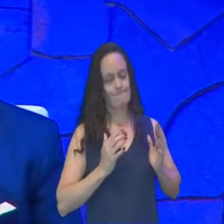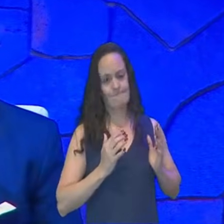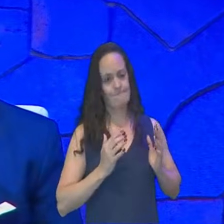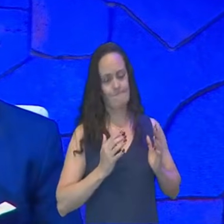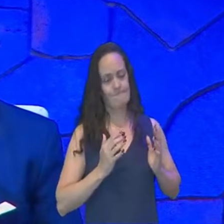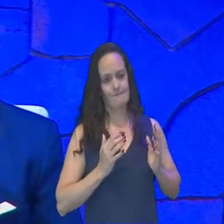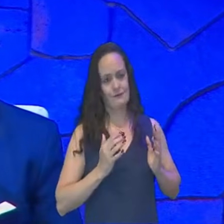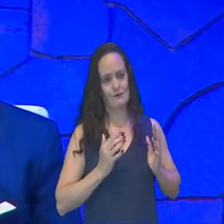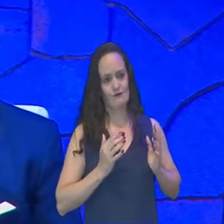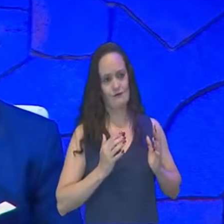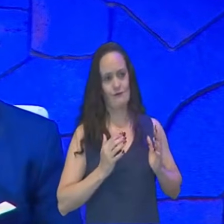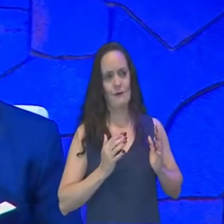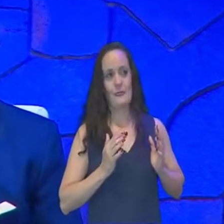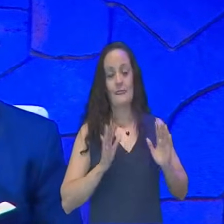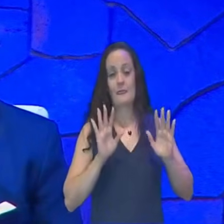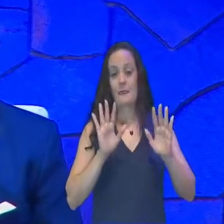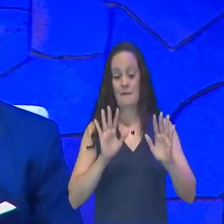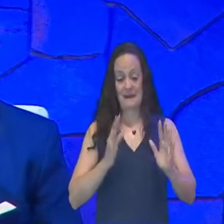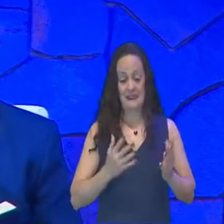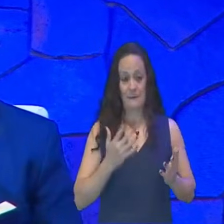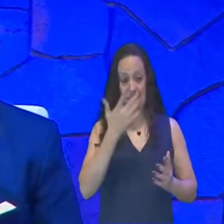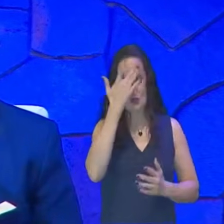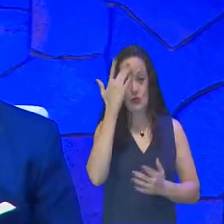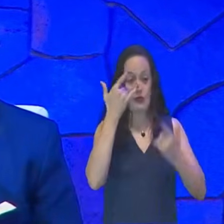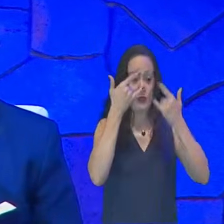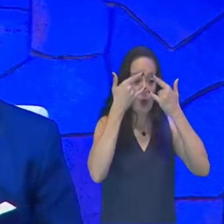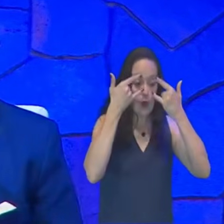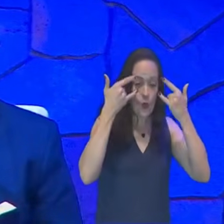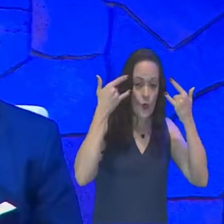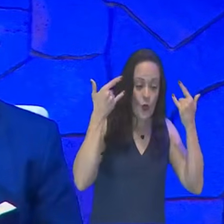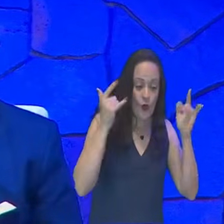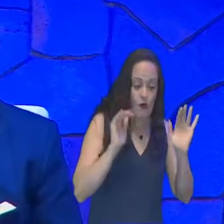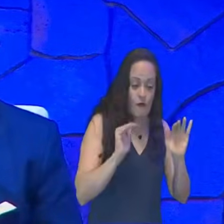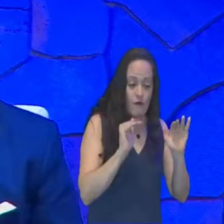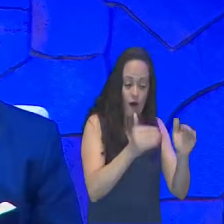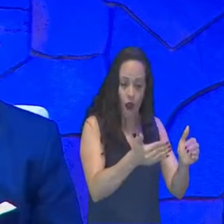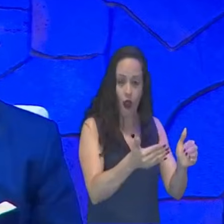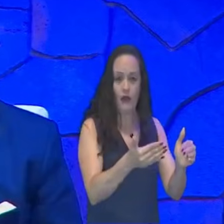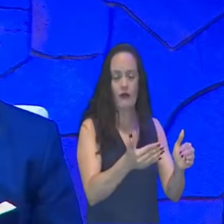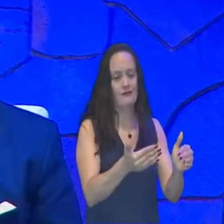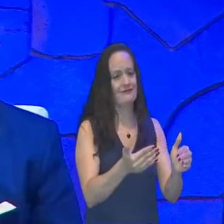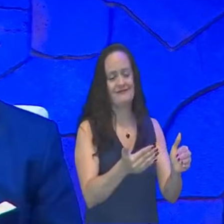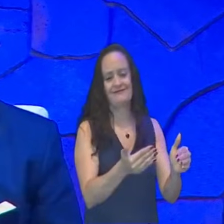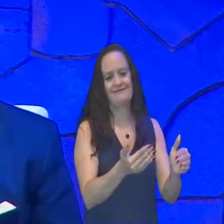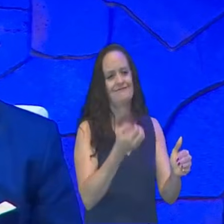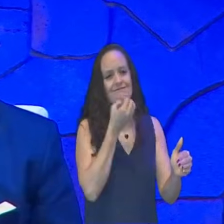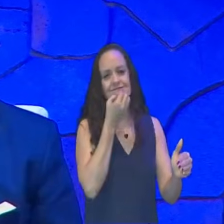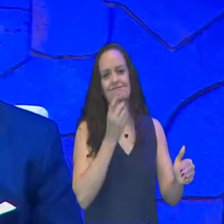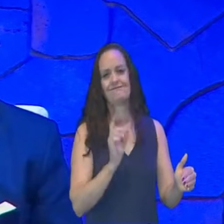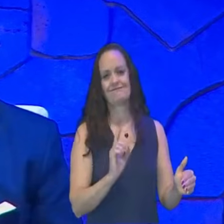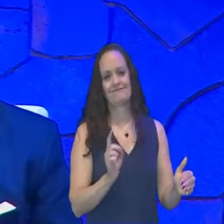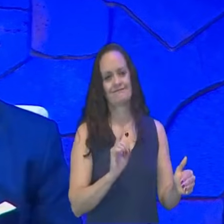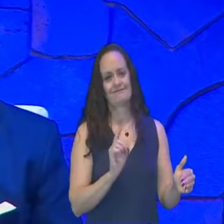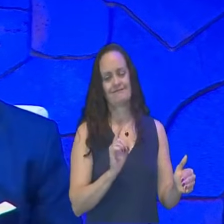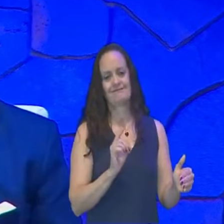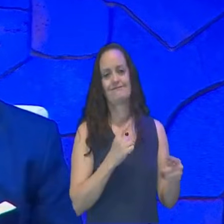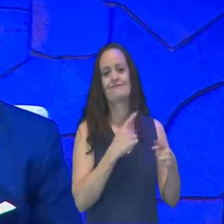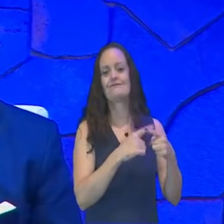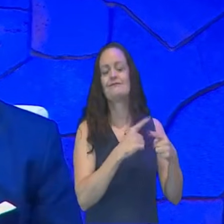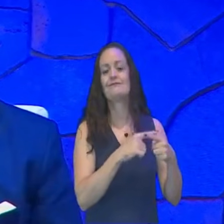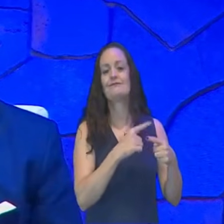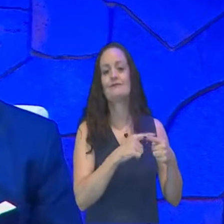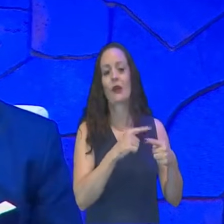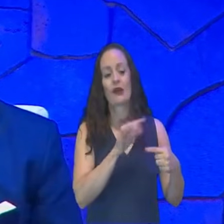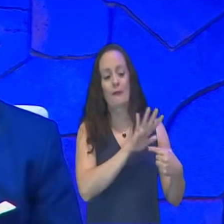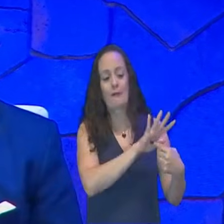Aqui no caso, o apego ao dinheiro, mas também ao status ou qualquer outro bem, reflete a essência